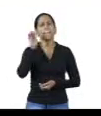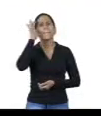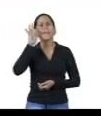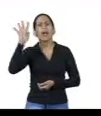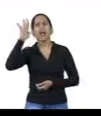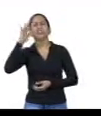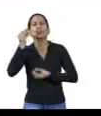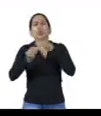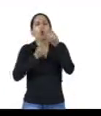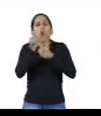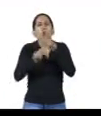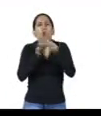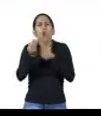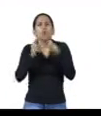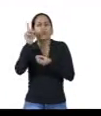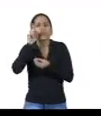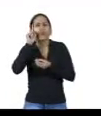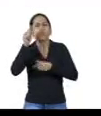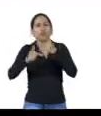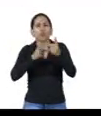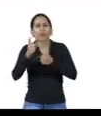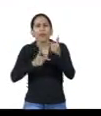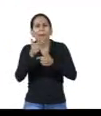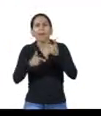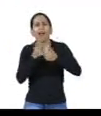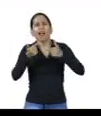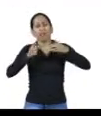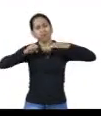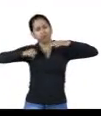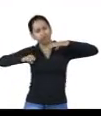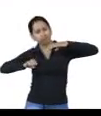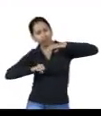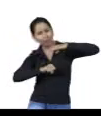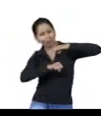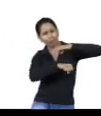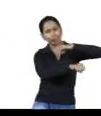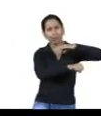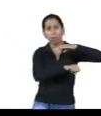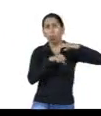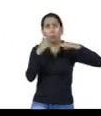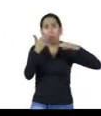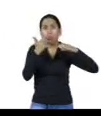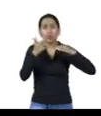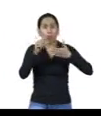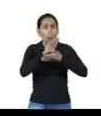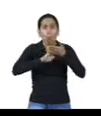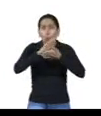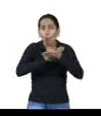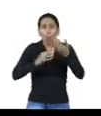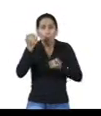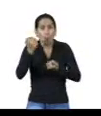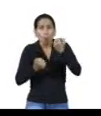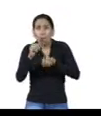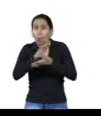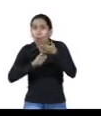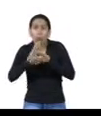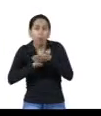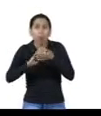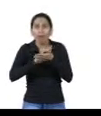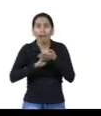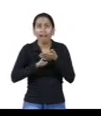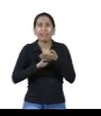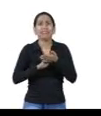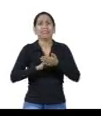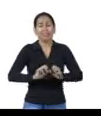Imagine como devia ser a rotina de uma mineradora quando não havia máquinas e equipamentos. Uma simples tarefa podia exigir muito esforço e se estender